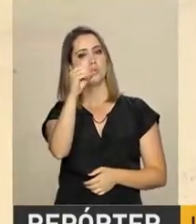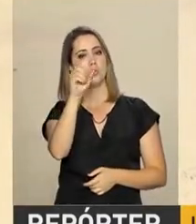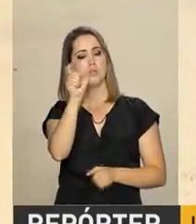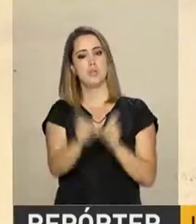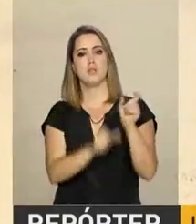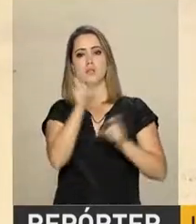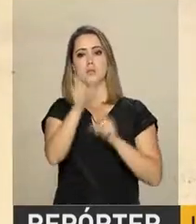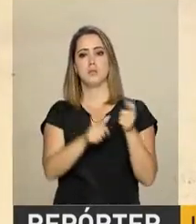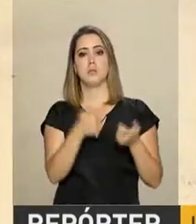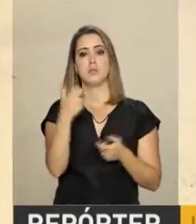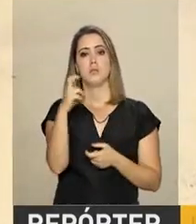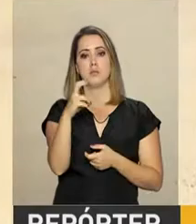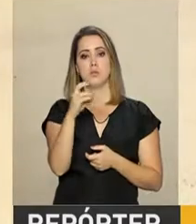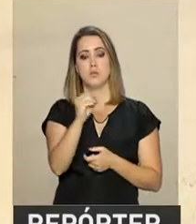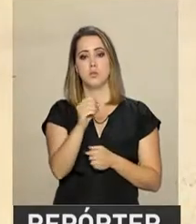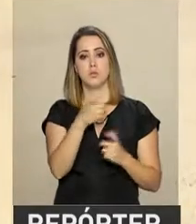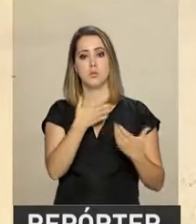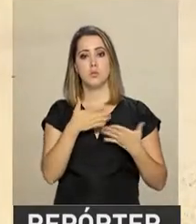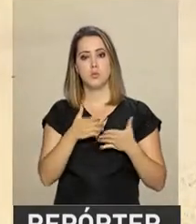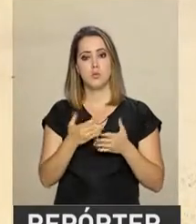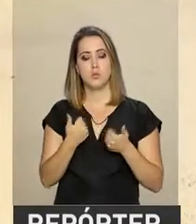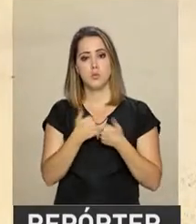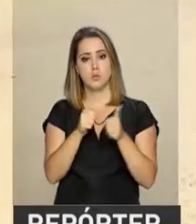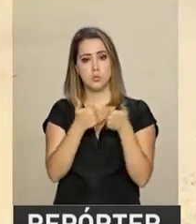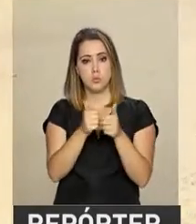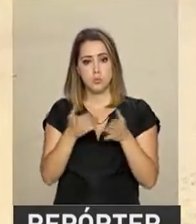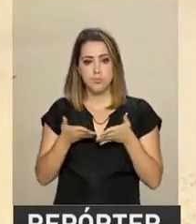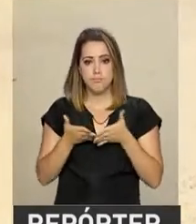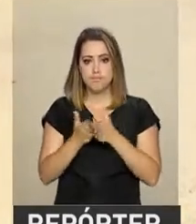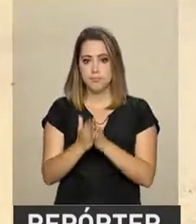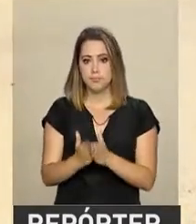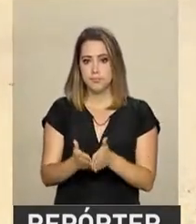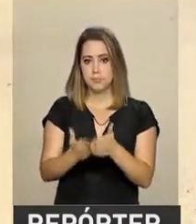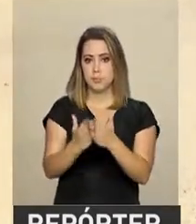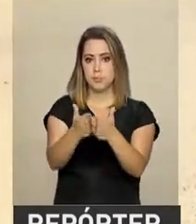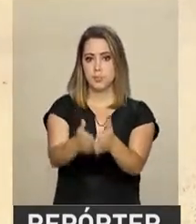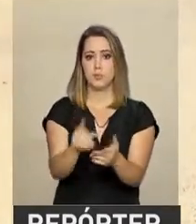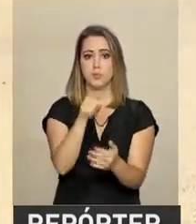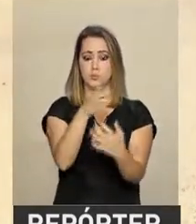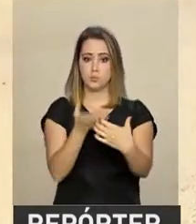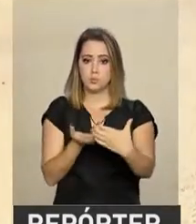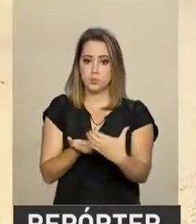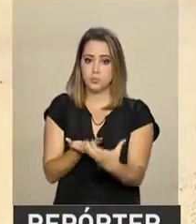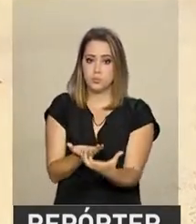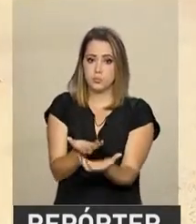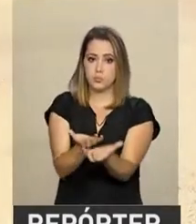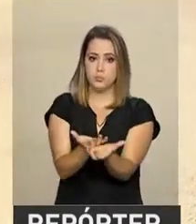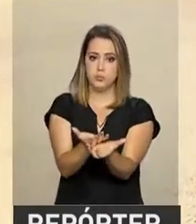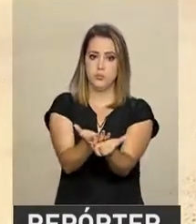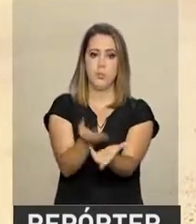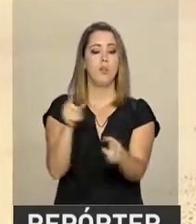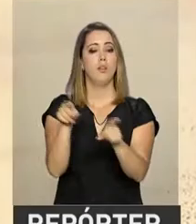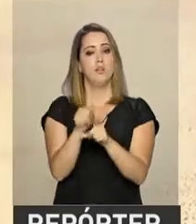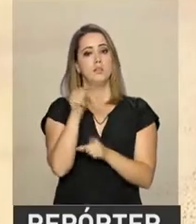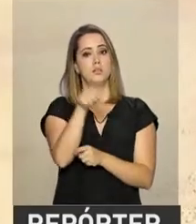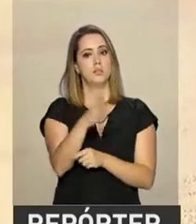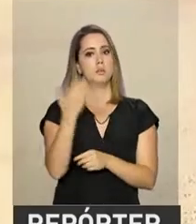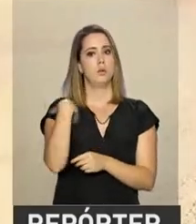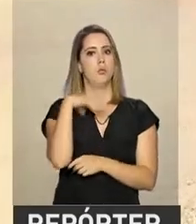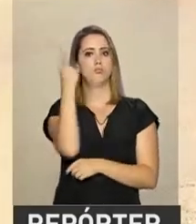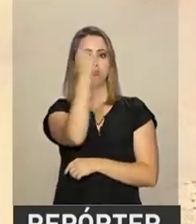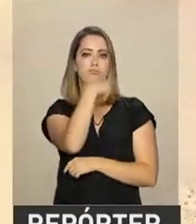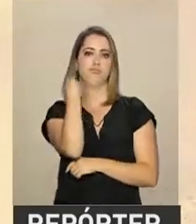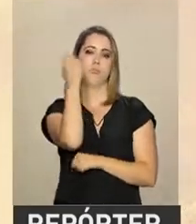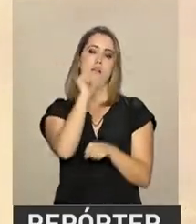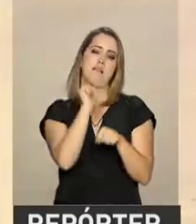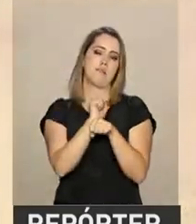e 150 veículos fazem a travessia do rio araguaia por essa balsa nas horas mais movimentadas a espera